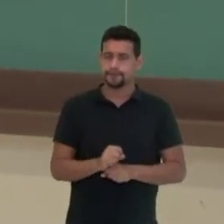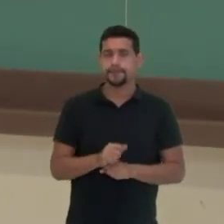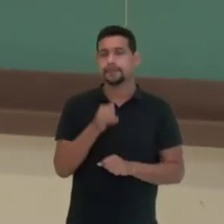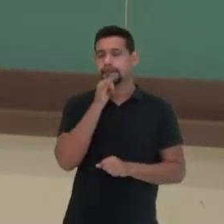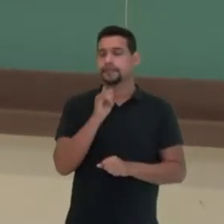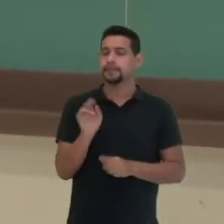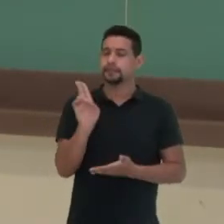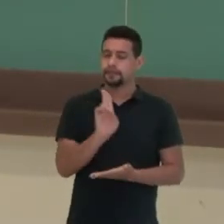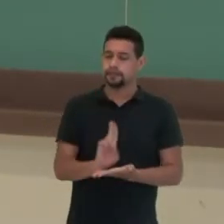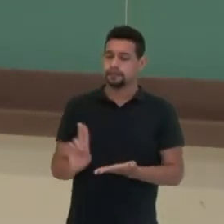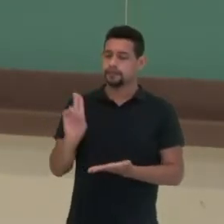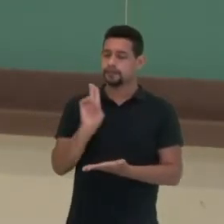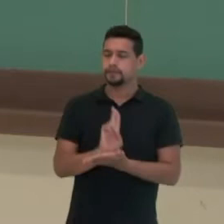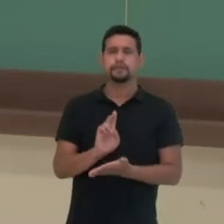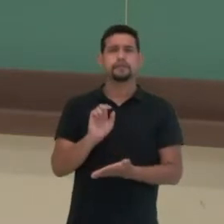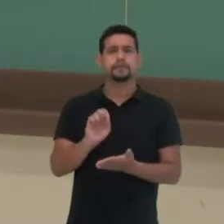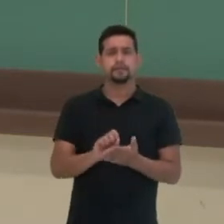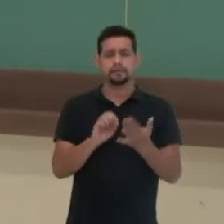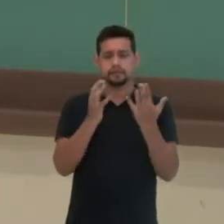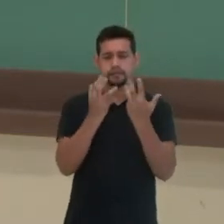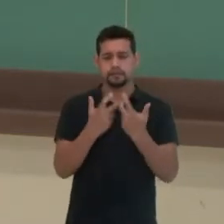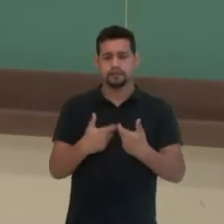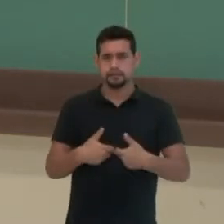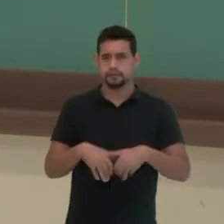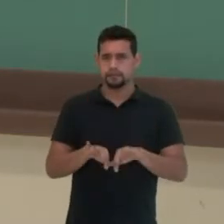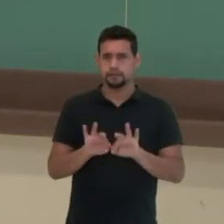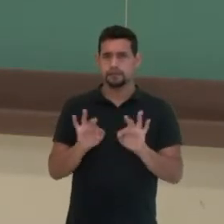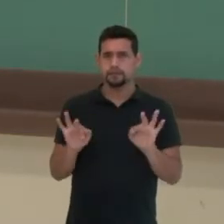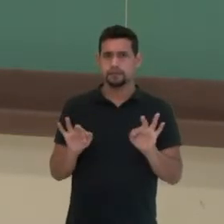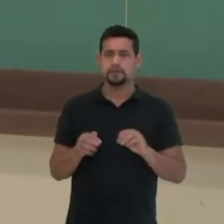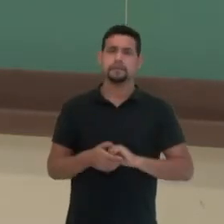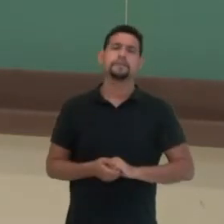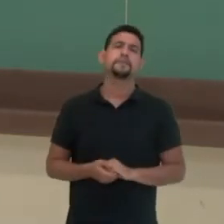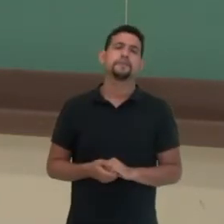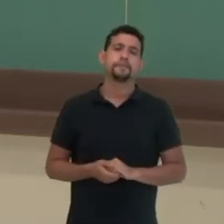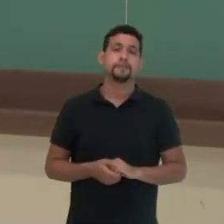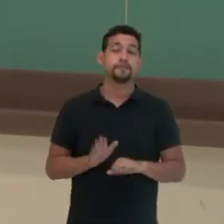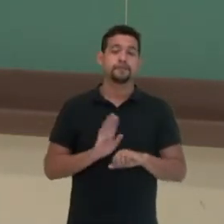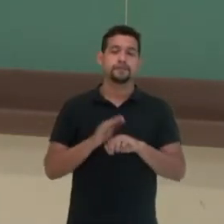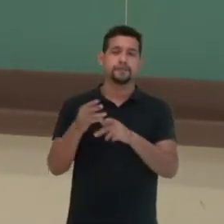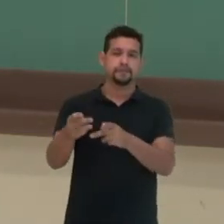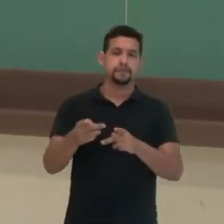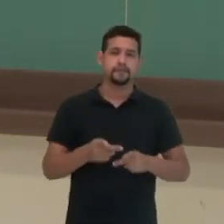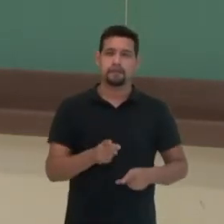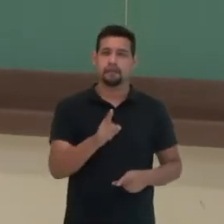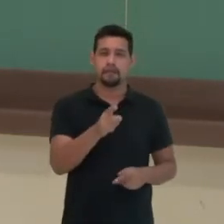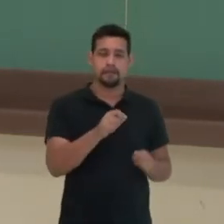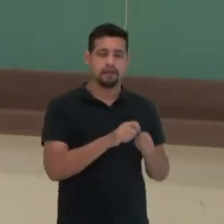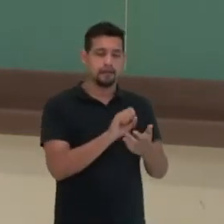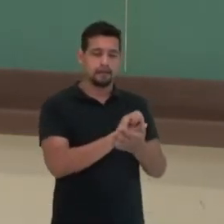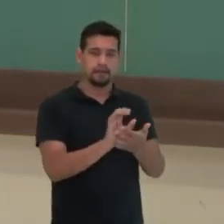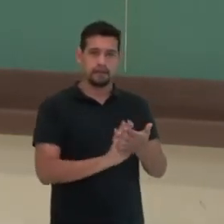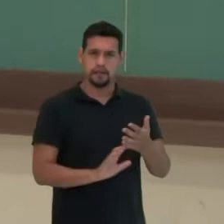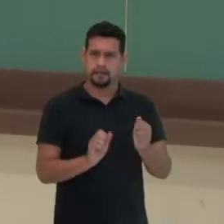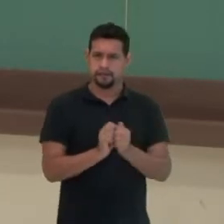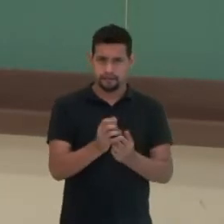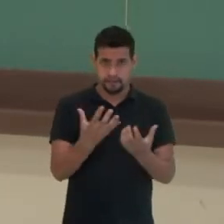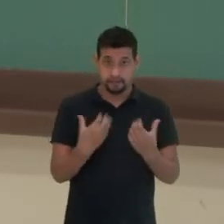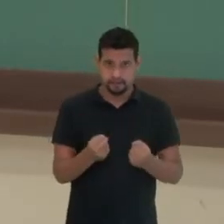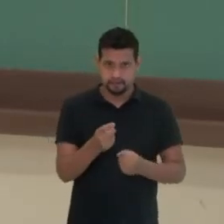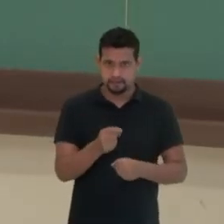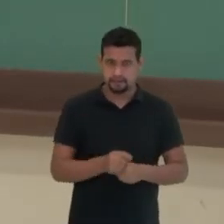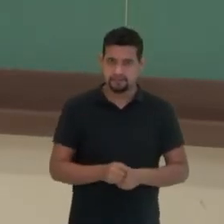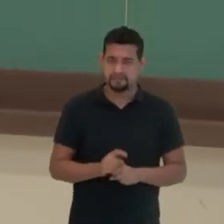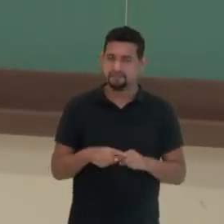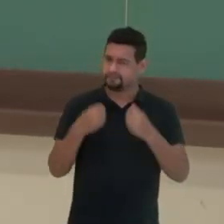o uso, então, dessas máquinas simples. Quero convidar você agora para fazer uma atividade comigo. Você topa? Mas